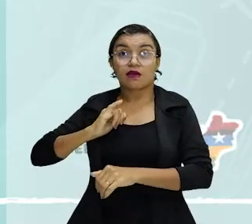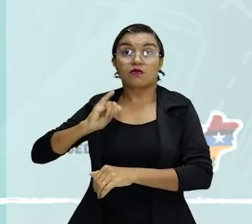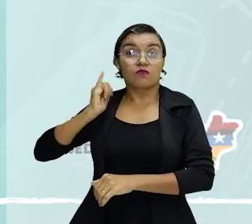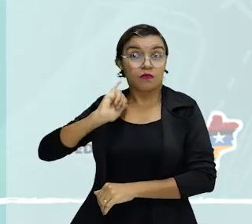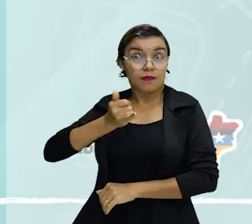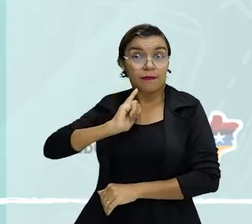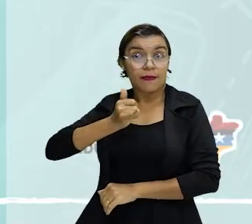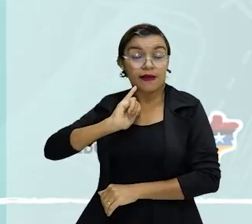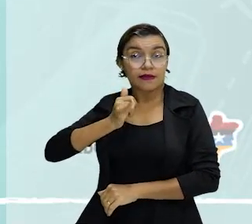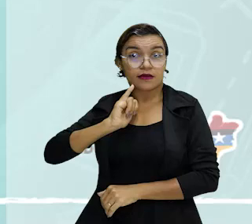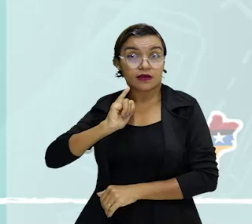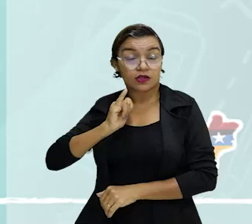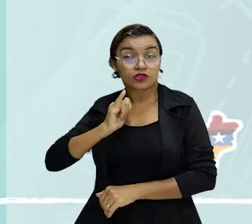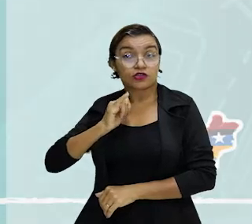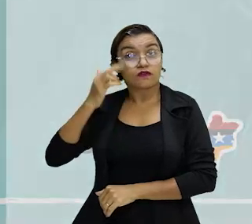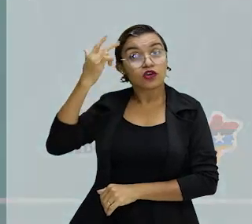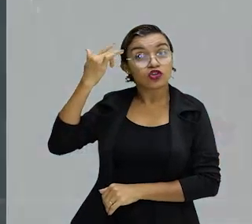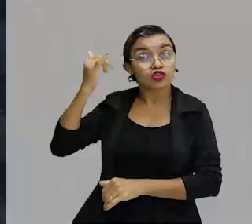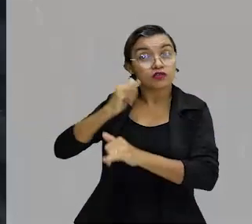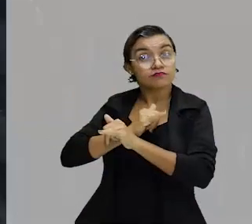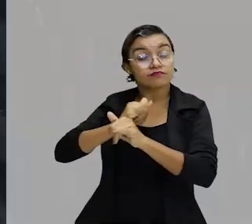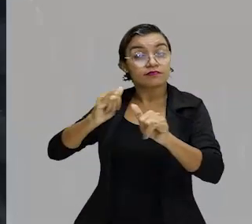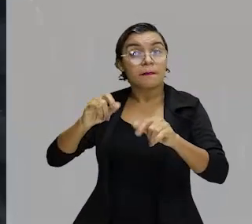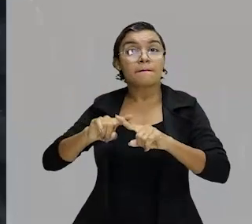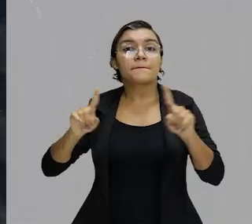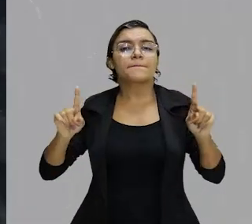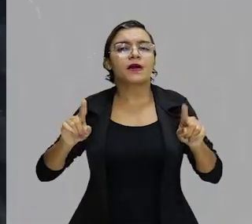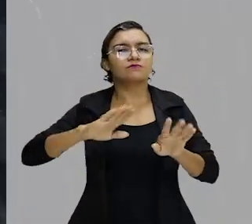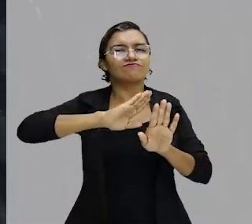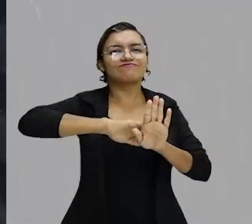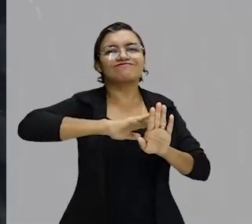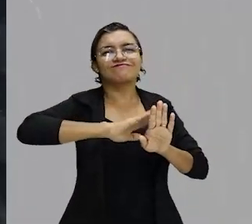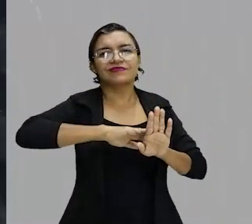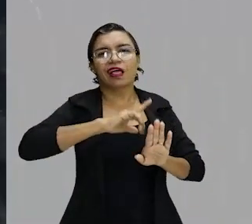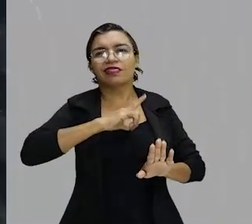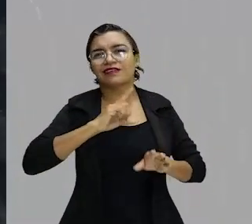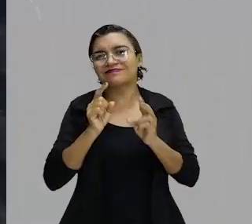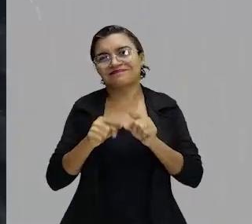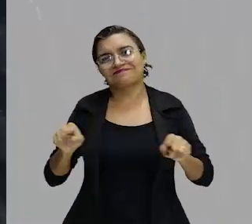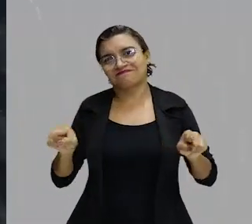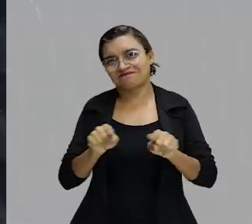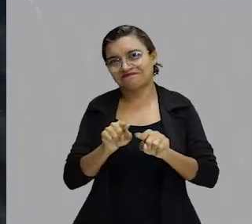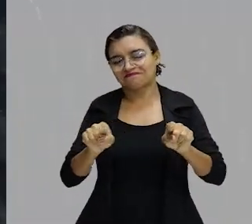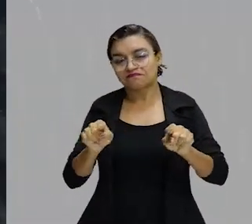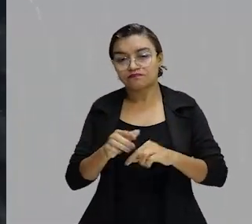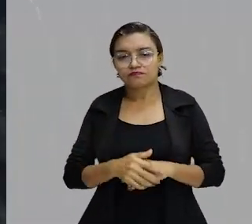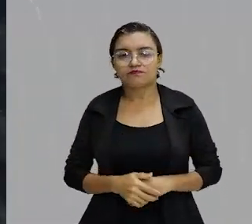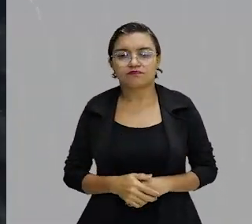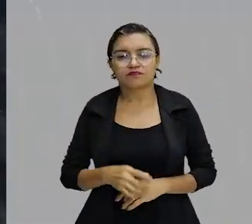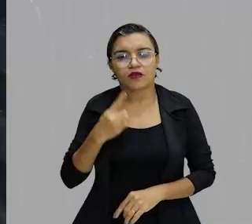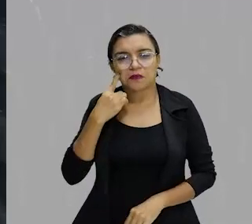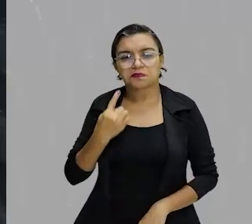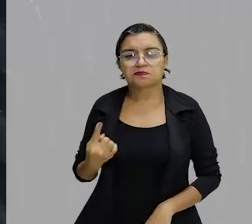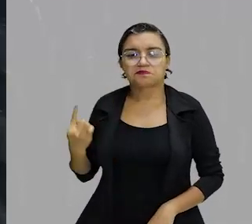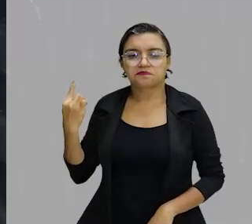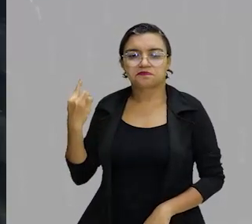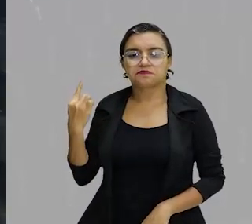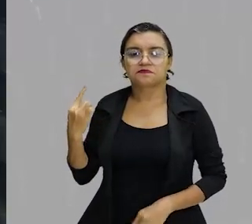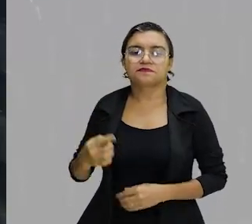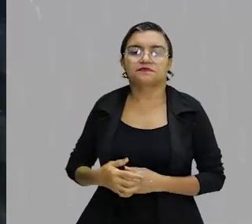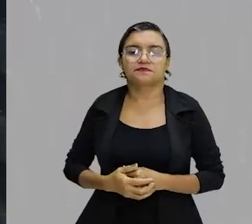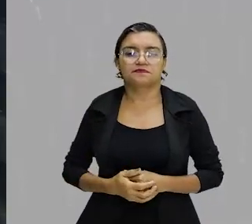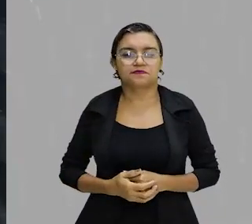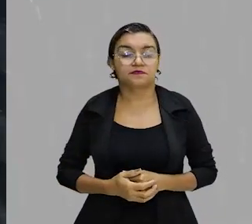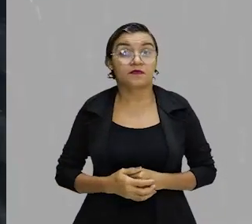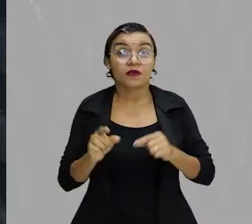uma história, mas essa história tem como fundo a música. Então, no musical, nós temos storylines interrupted by